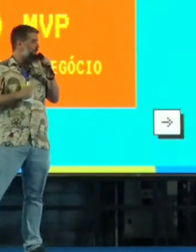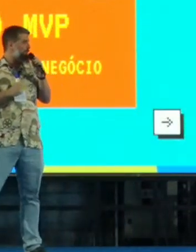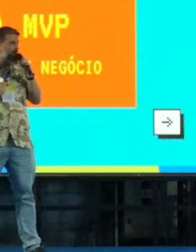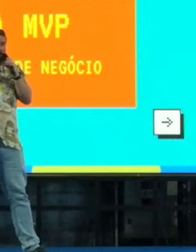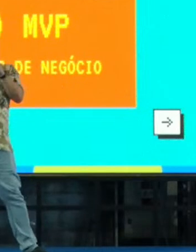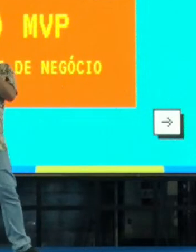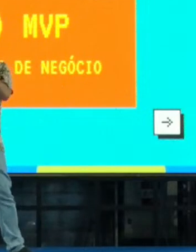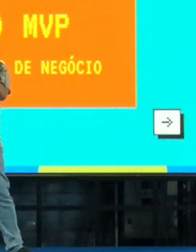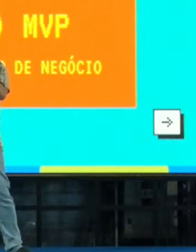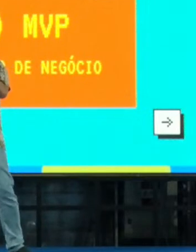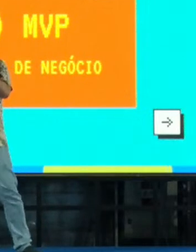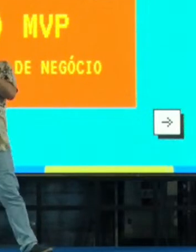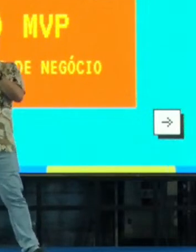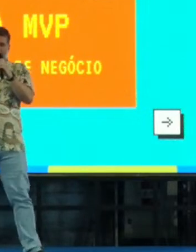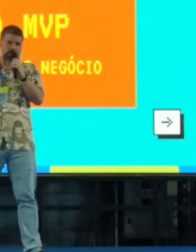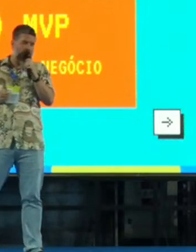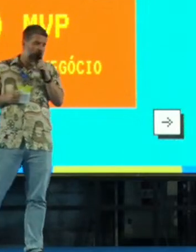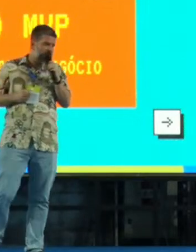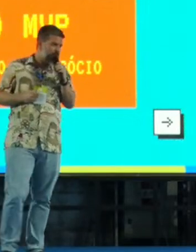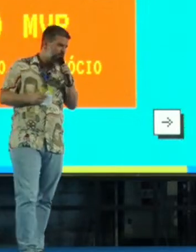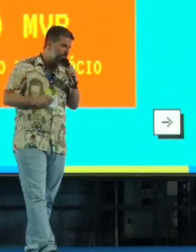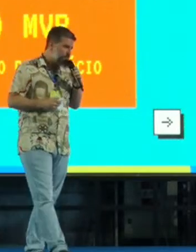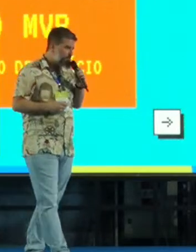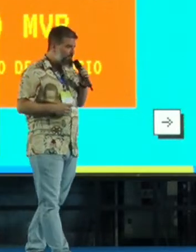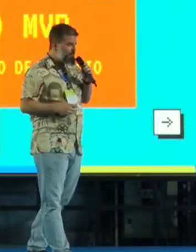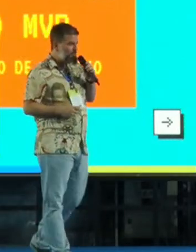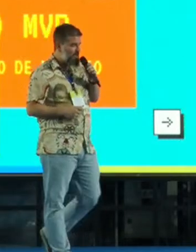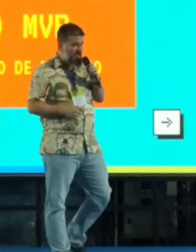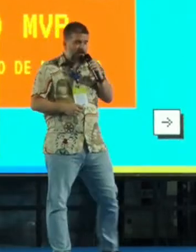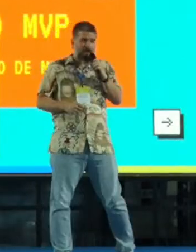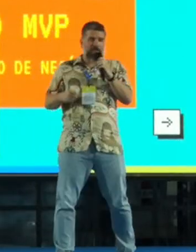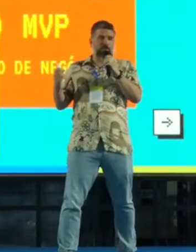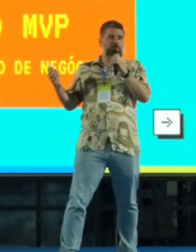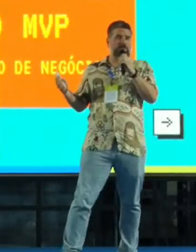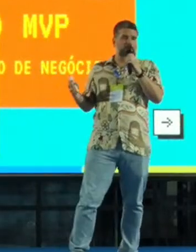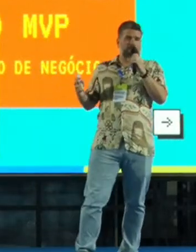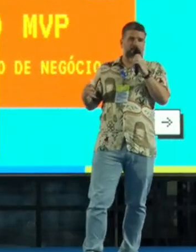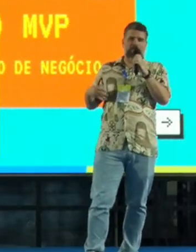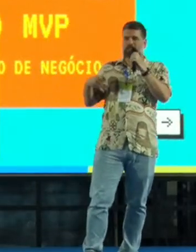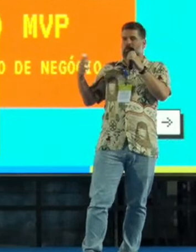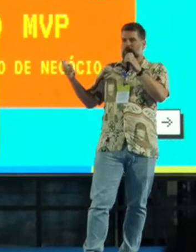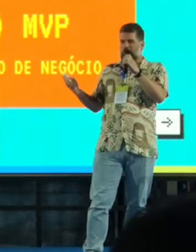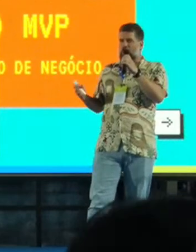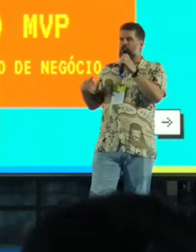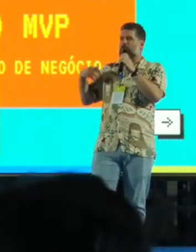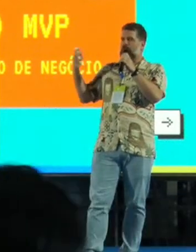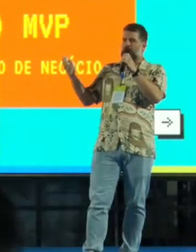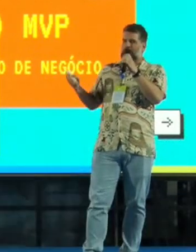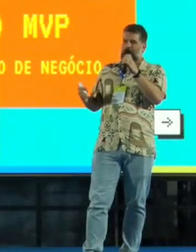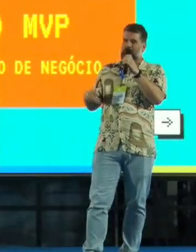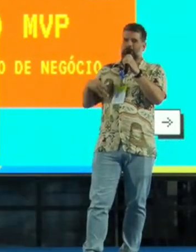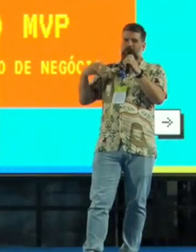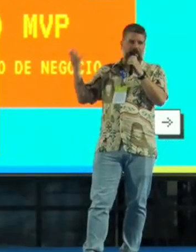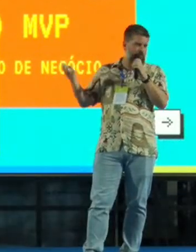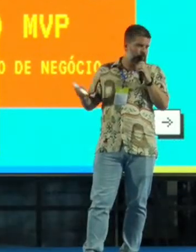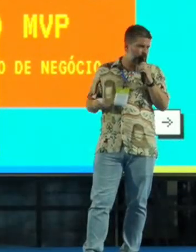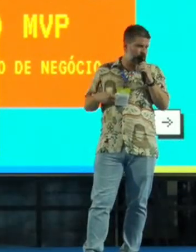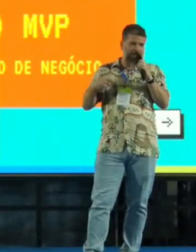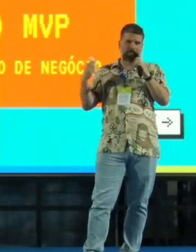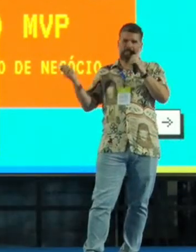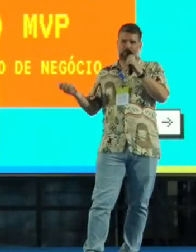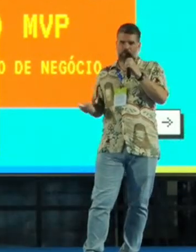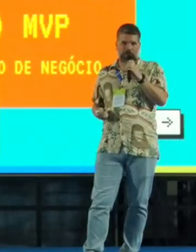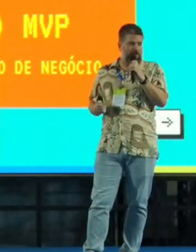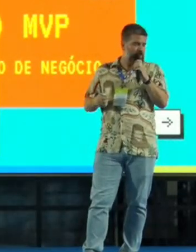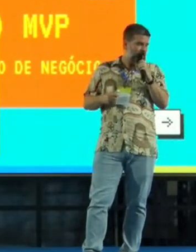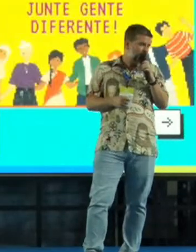Para mim, é mais MVP e menos plano de negócio. Falei sobre o ciclo da invenção que a gente roda no Fab Lab Hack para criar produtos,